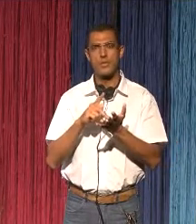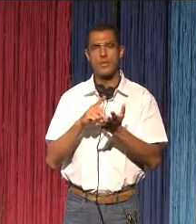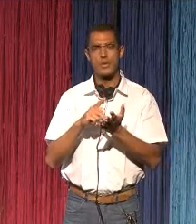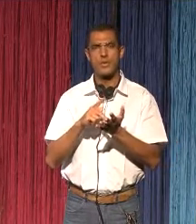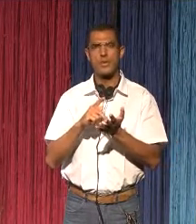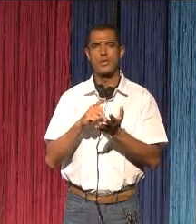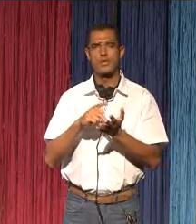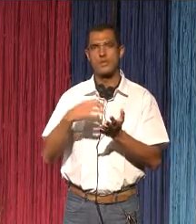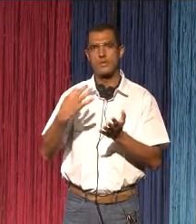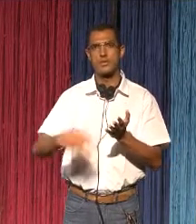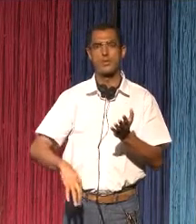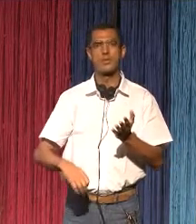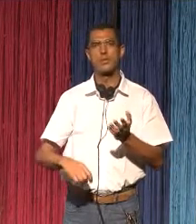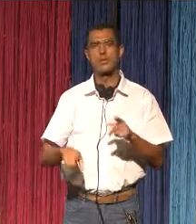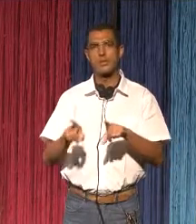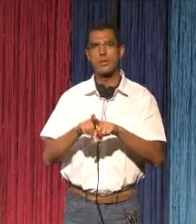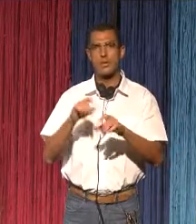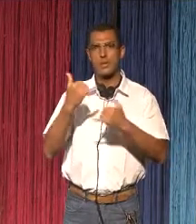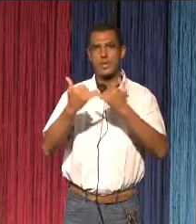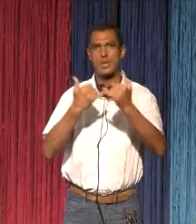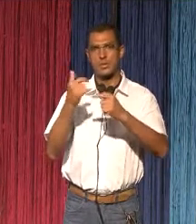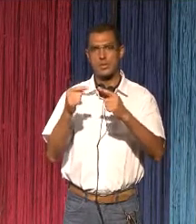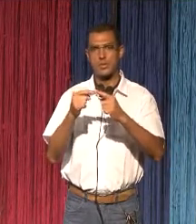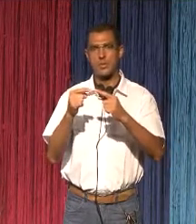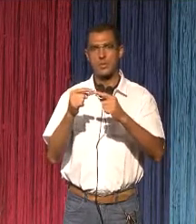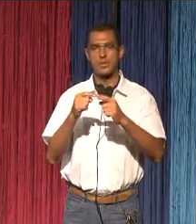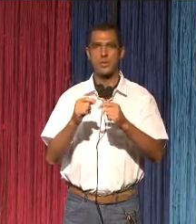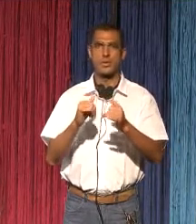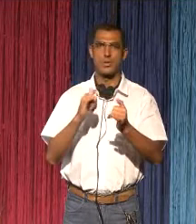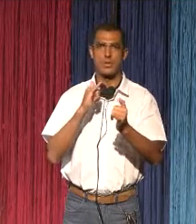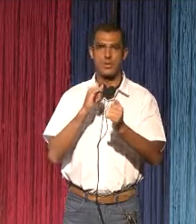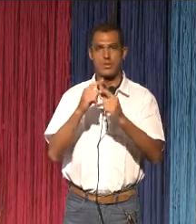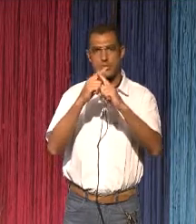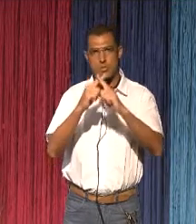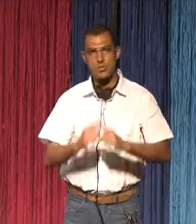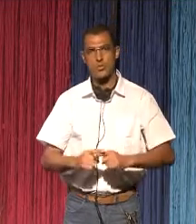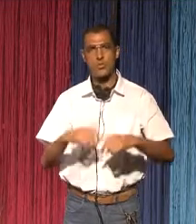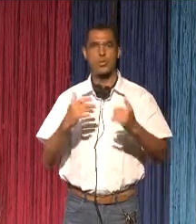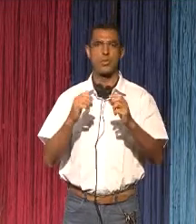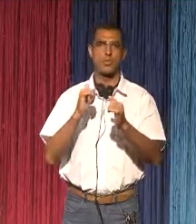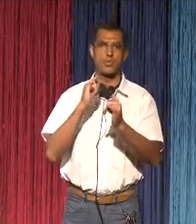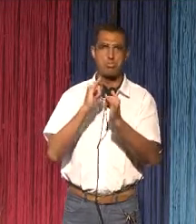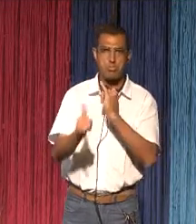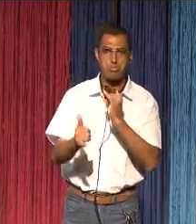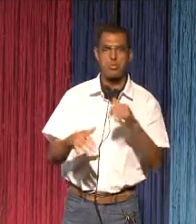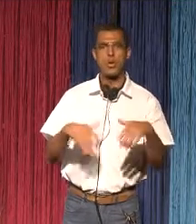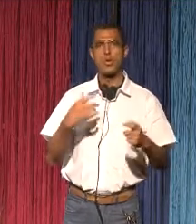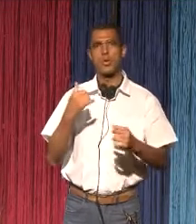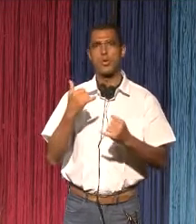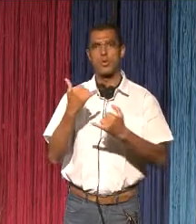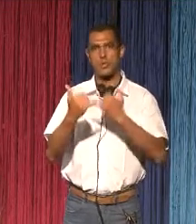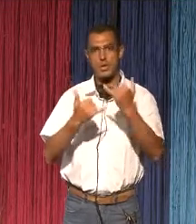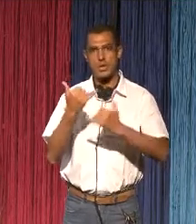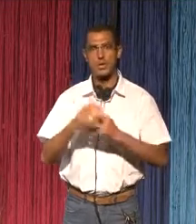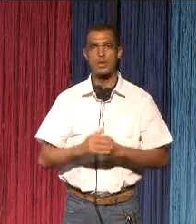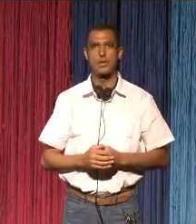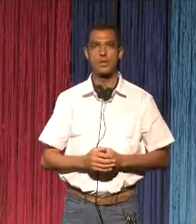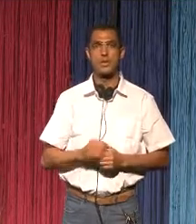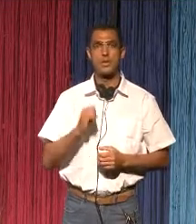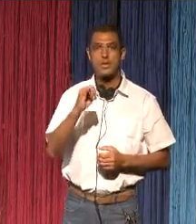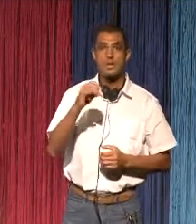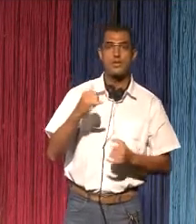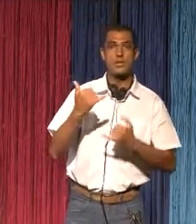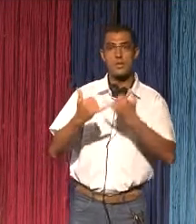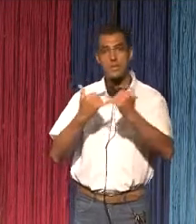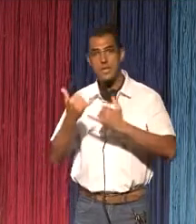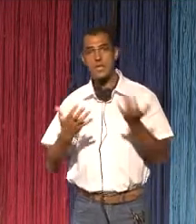isso vale para as brincadeiras também. A gente é mais gostoso. Fica mais gostoso jogar e brincar quando você faz bem, quando você